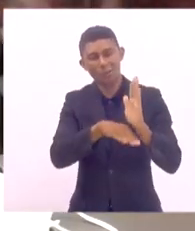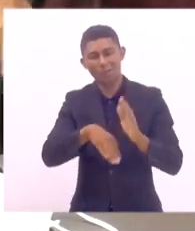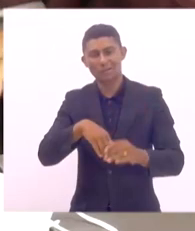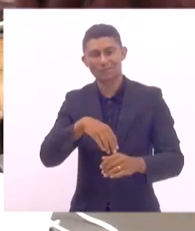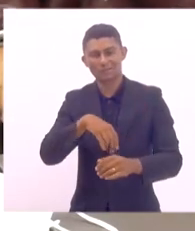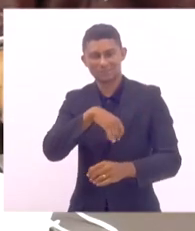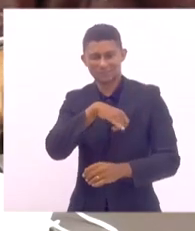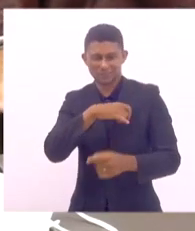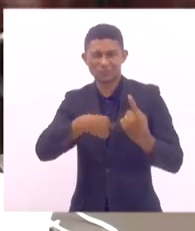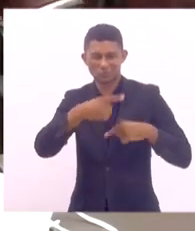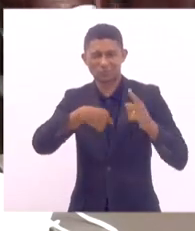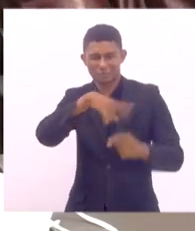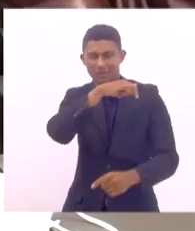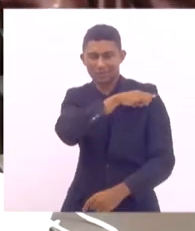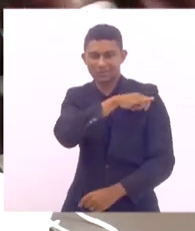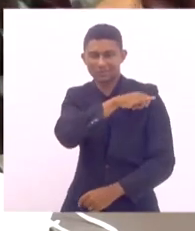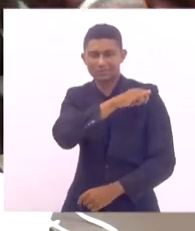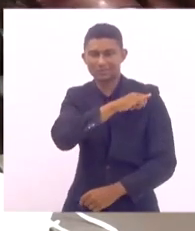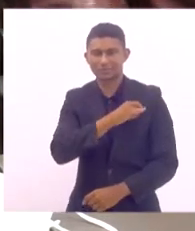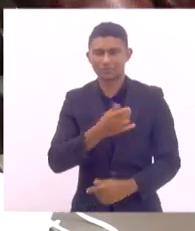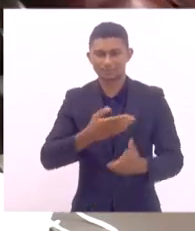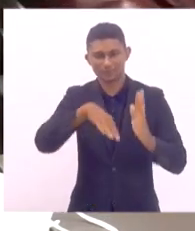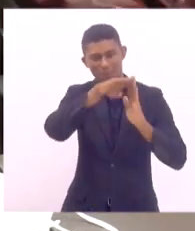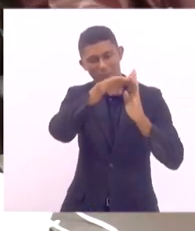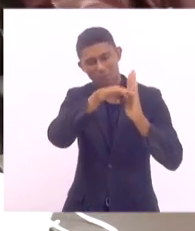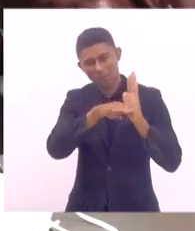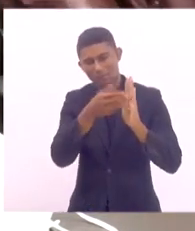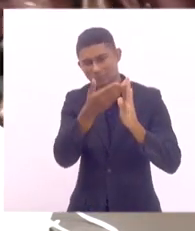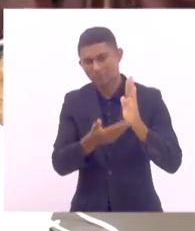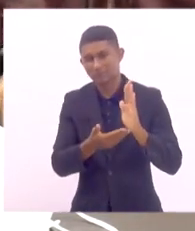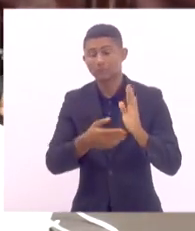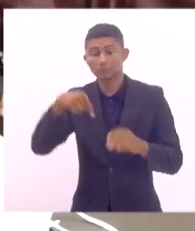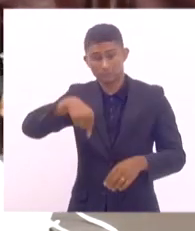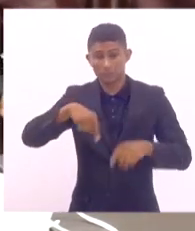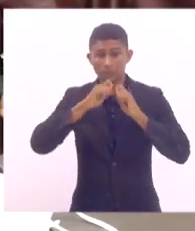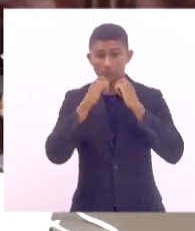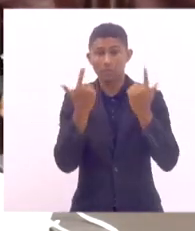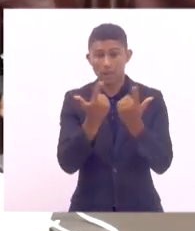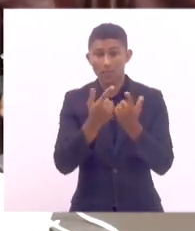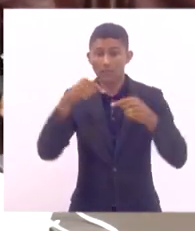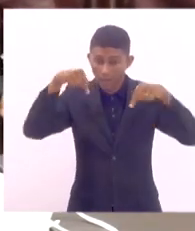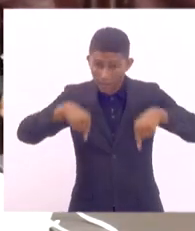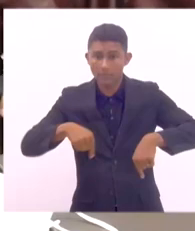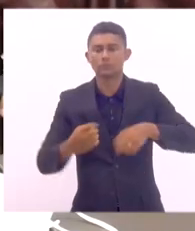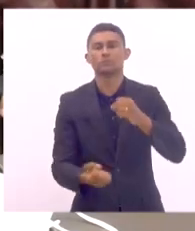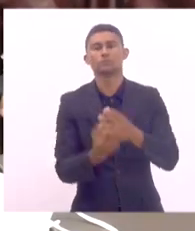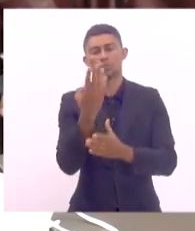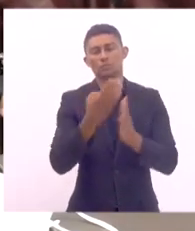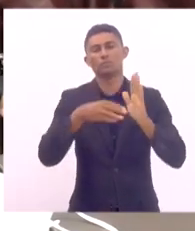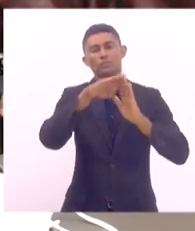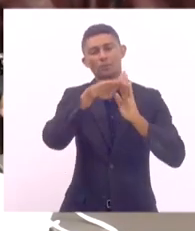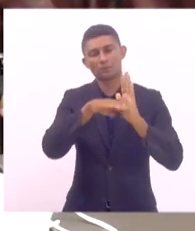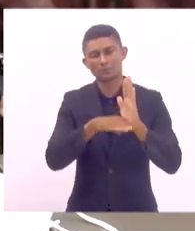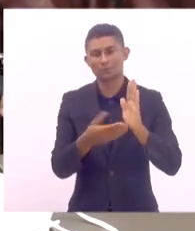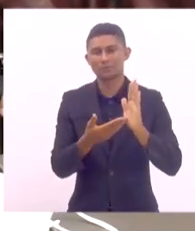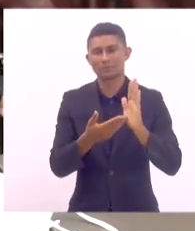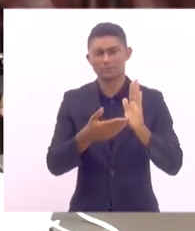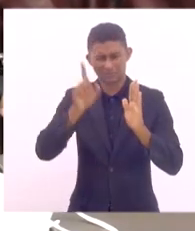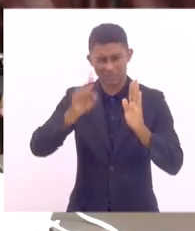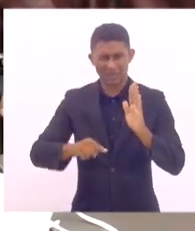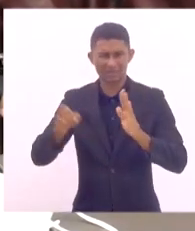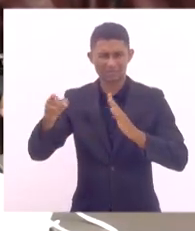Rio, que cá entre nós foi criado por esta casa. O programa Supera Rio não teve origem